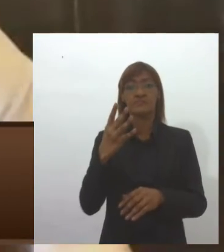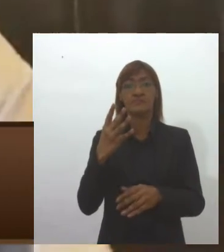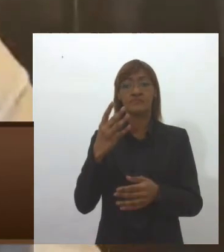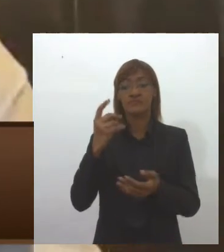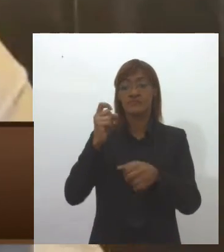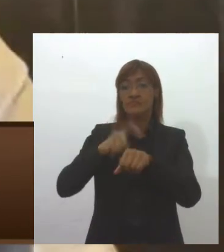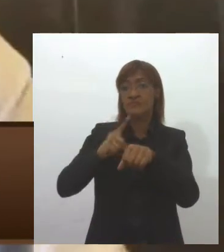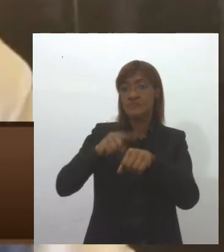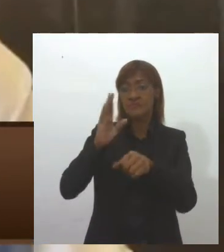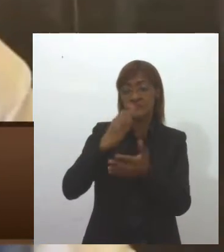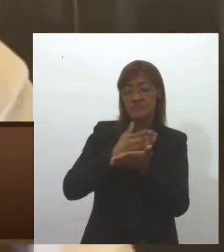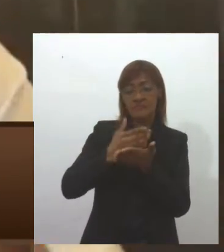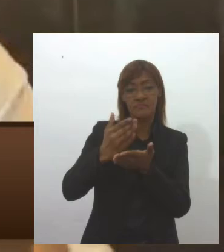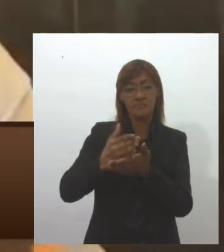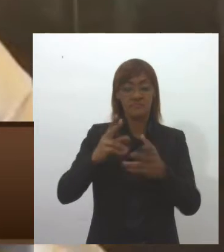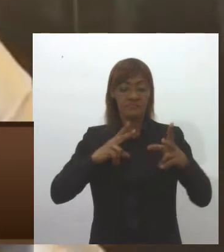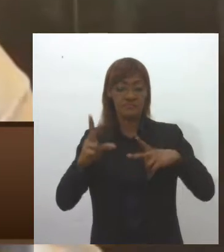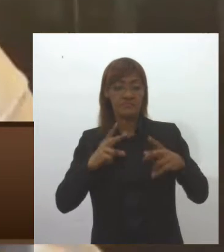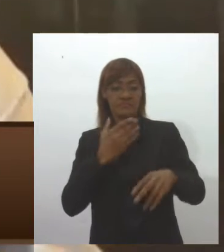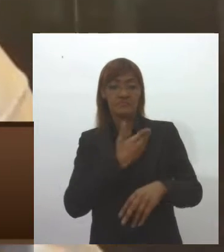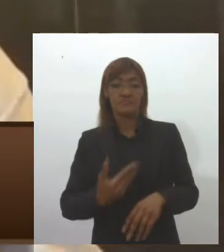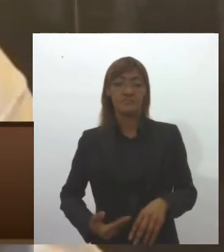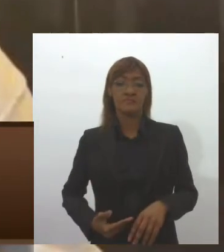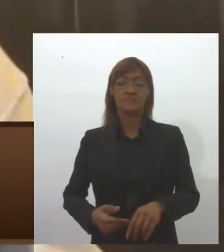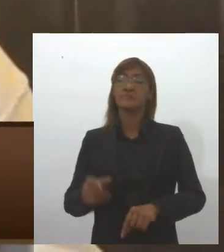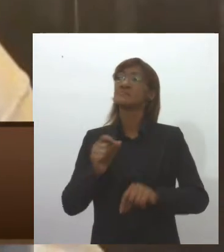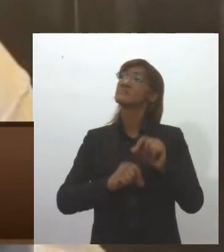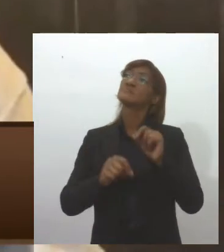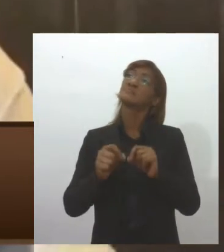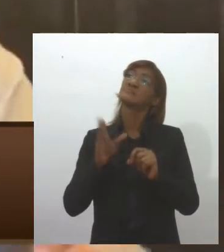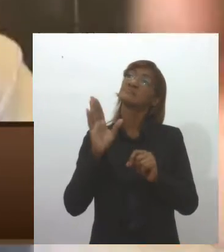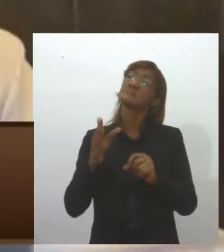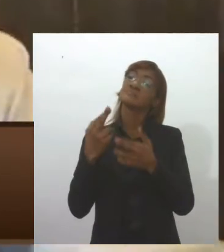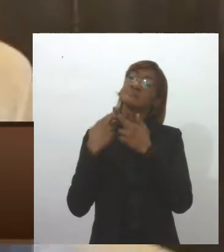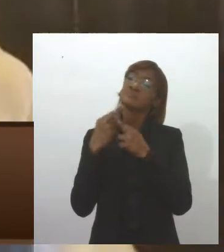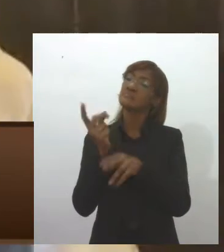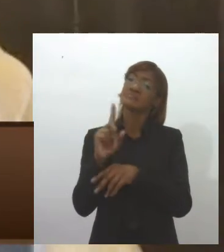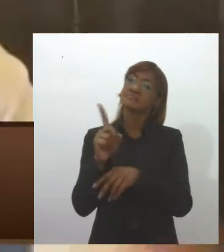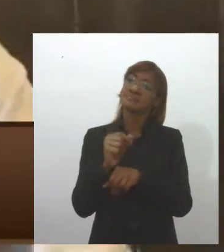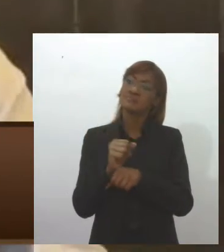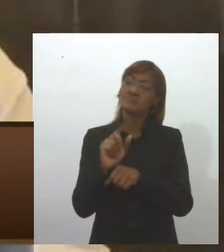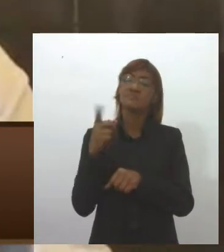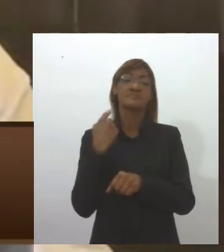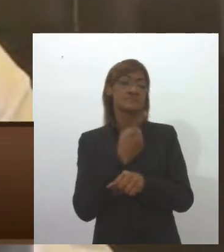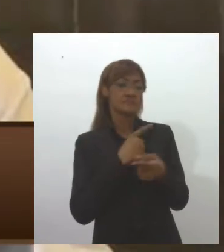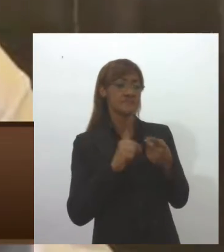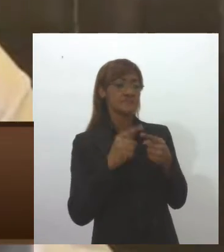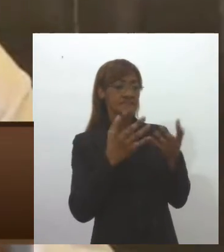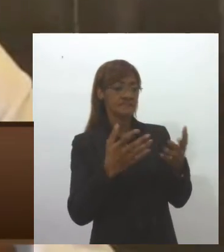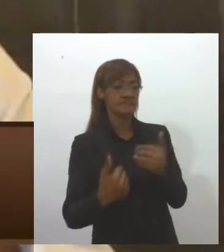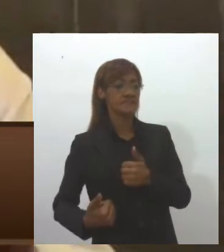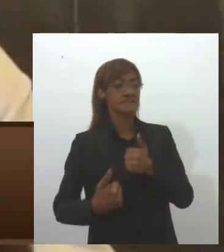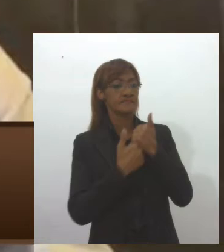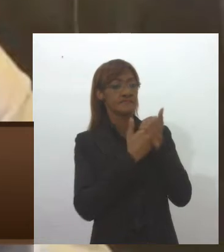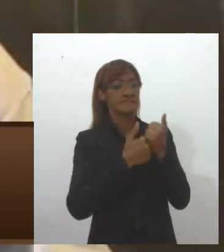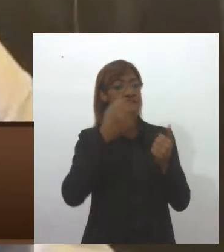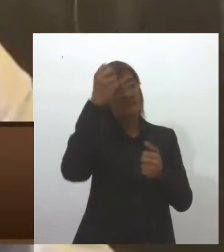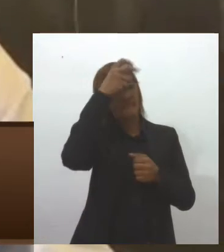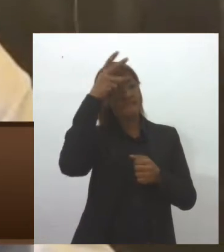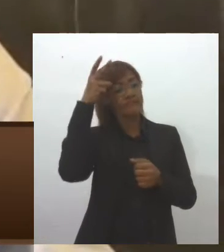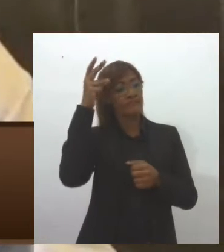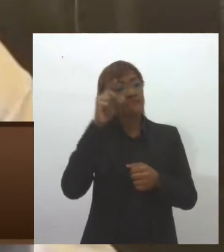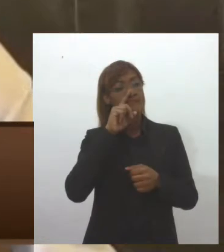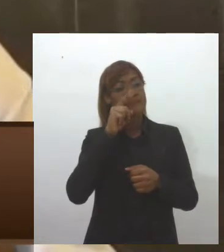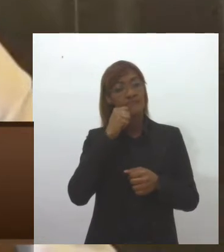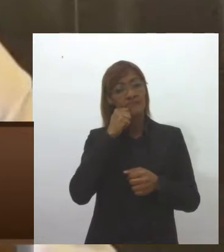poder público e o poder privado. Não é porque a BH é quem vai estar comandando o projeto, não, mas a gente quer também o apoio da Prefeitura de Aracaju, a gente quer